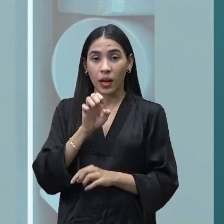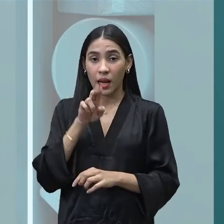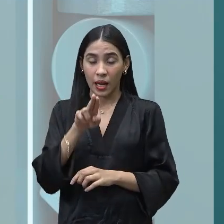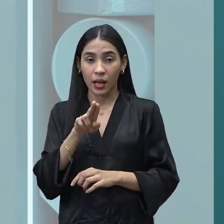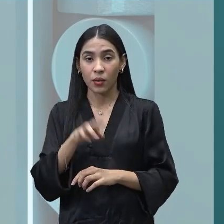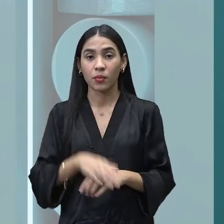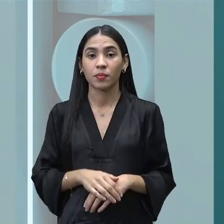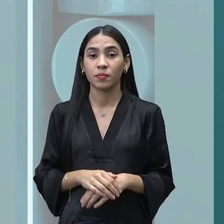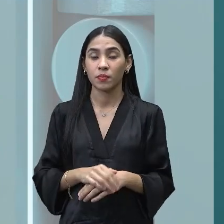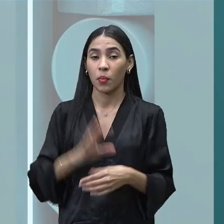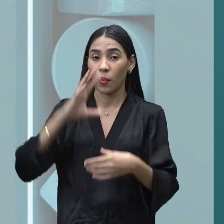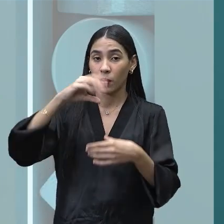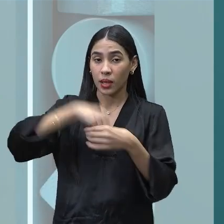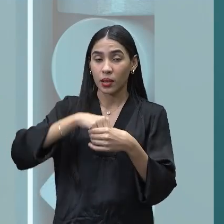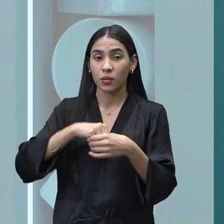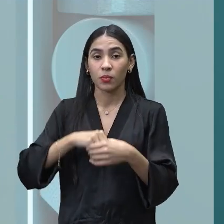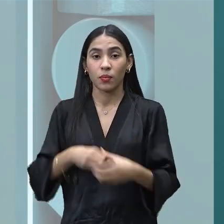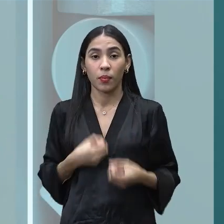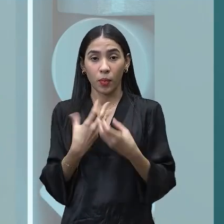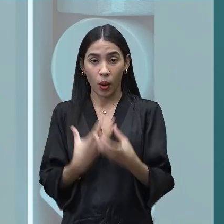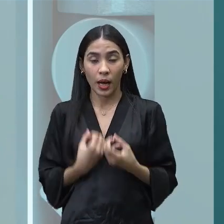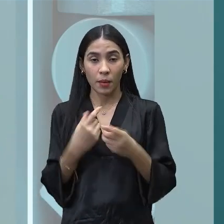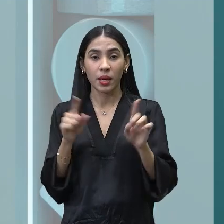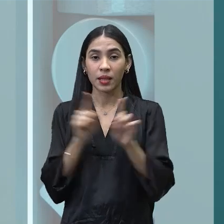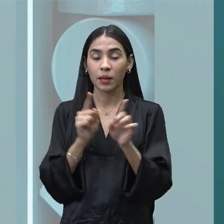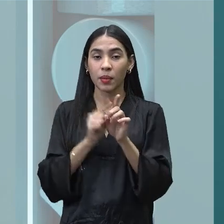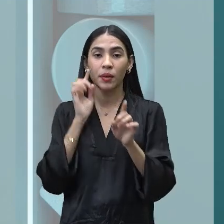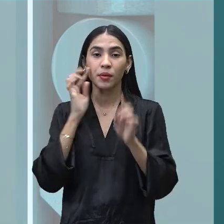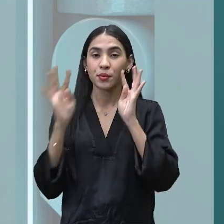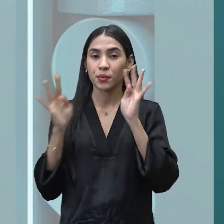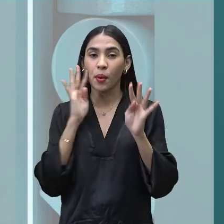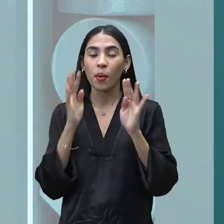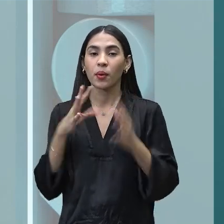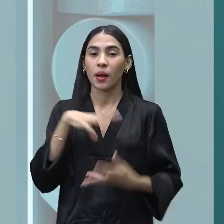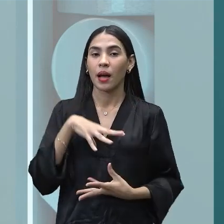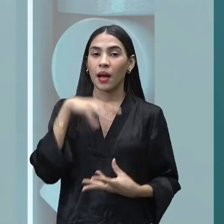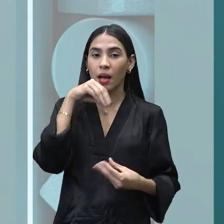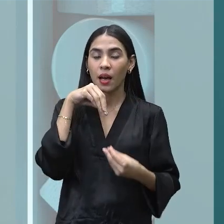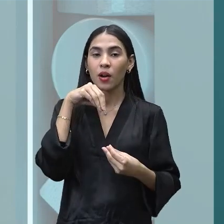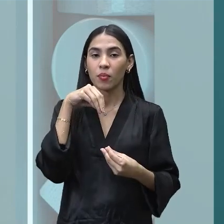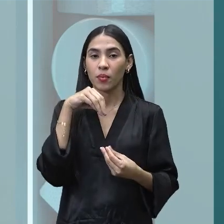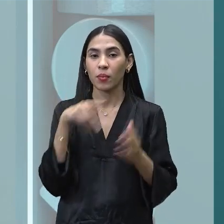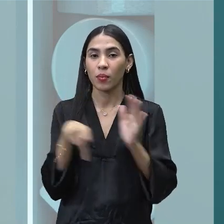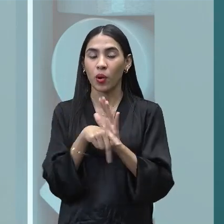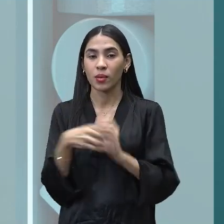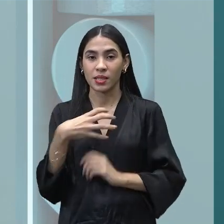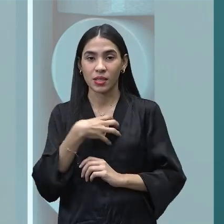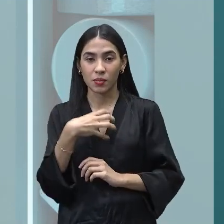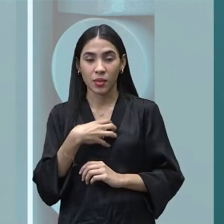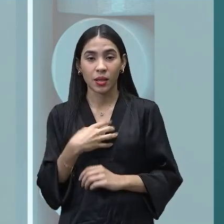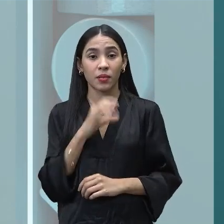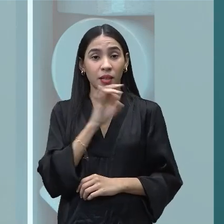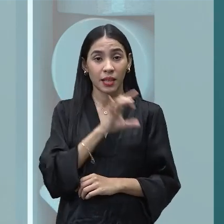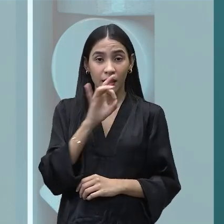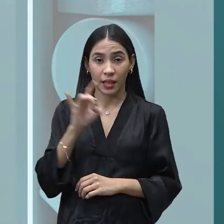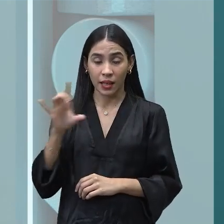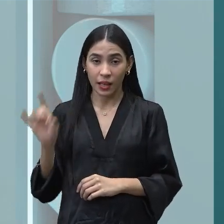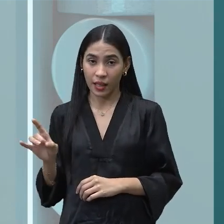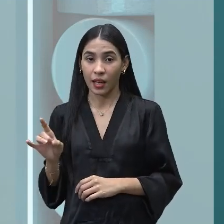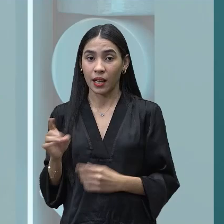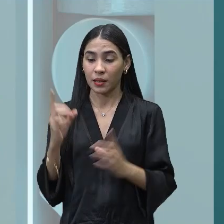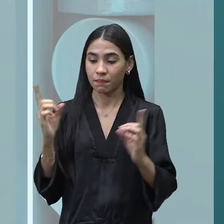falando no poema, também tem os sonhos, a alma povoada de sentimentos. Então, cada um, ao